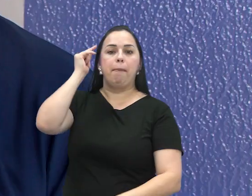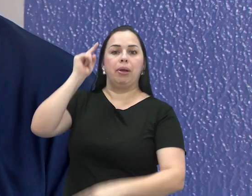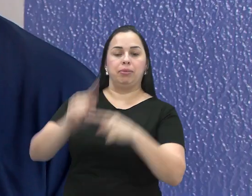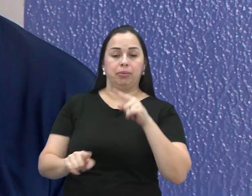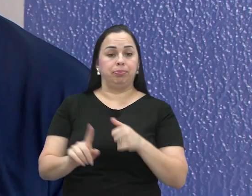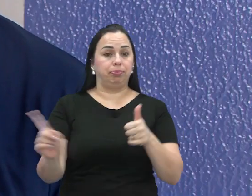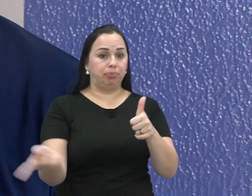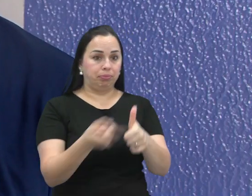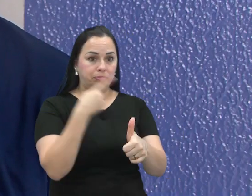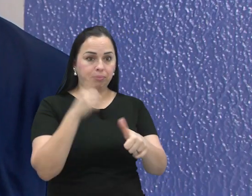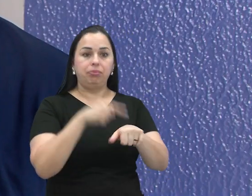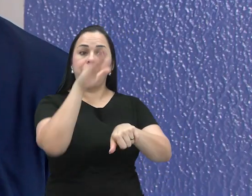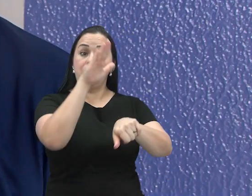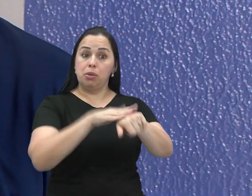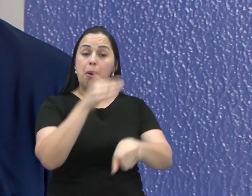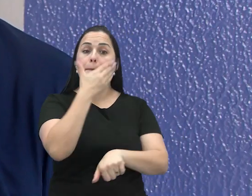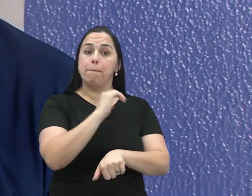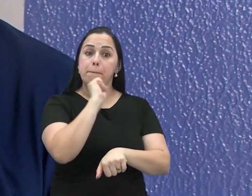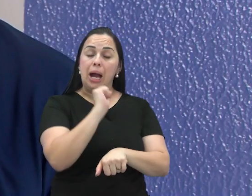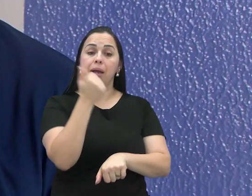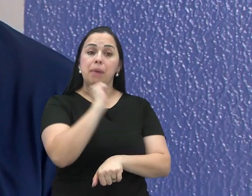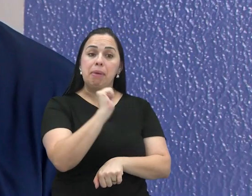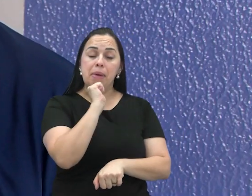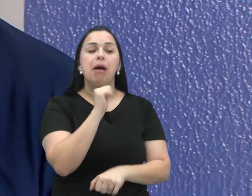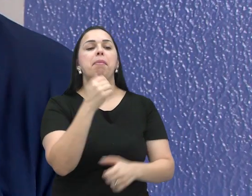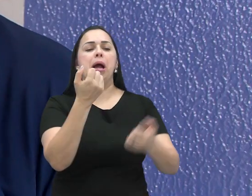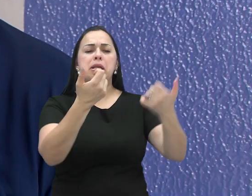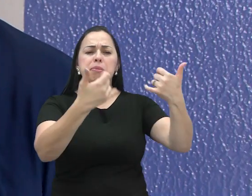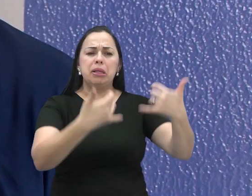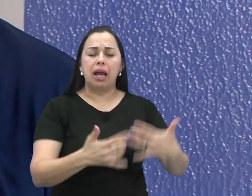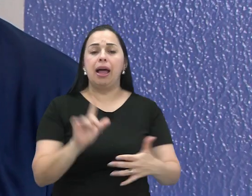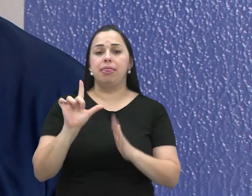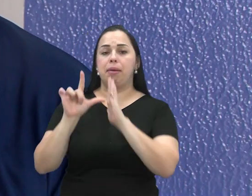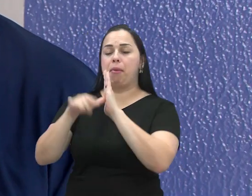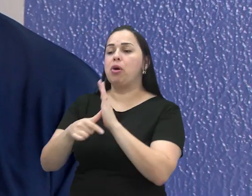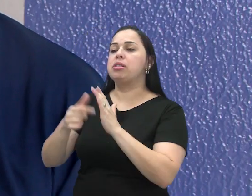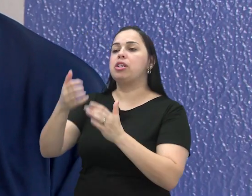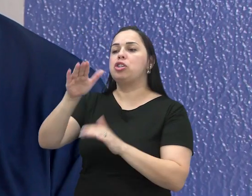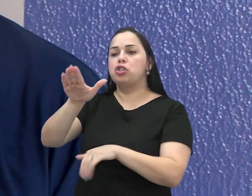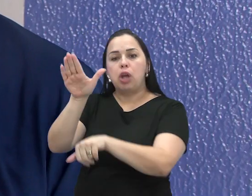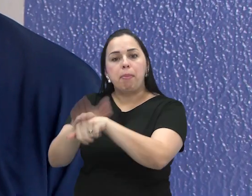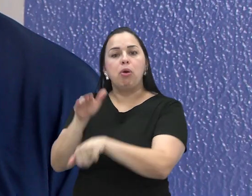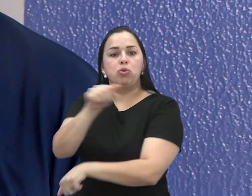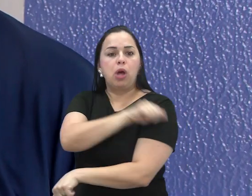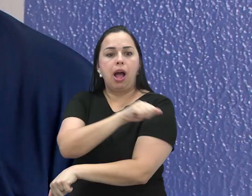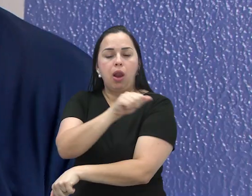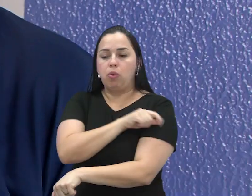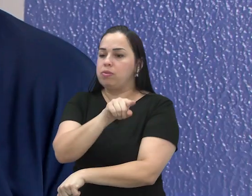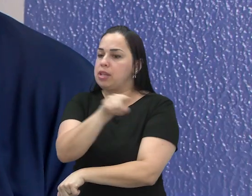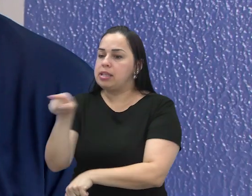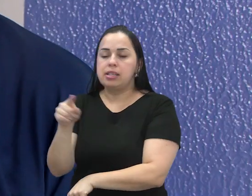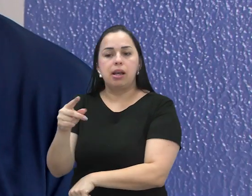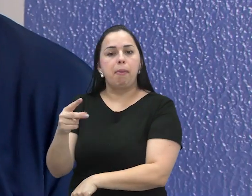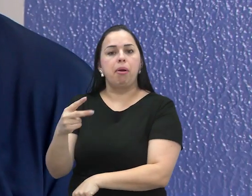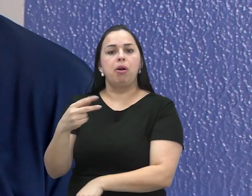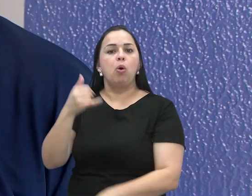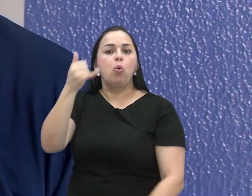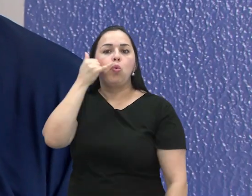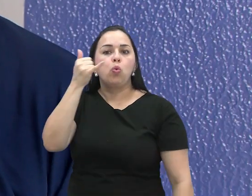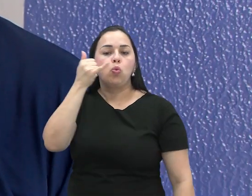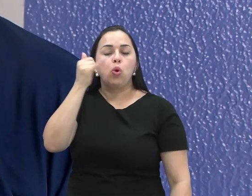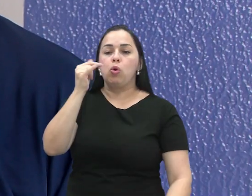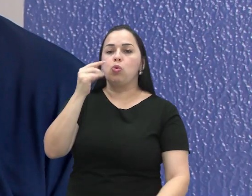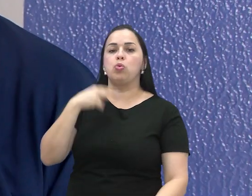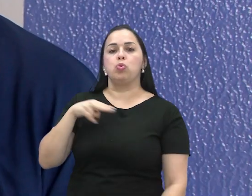fez uma conversa primeiro com os pais, depois com os alunos, para passar para eles todas as tratativas. Então, eles não vão poder